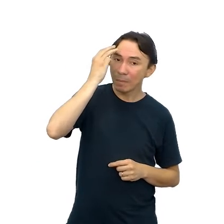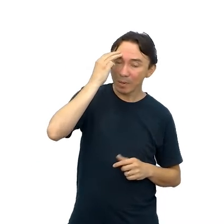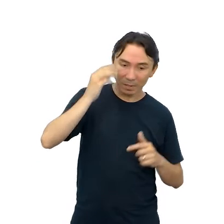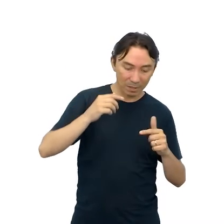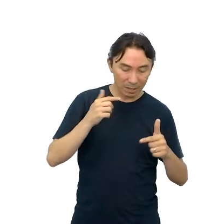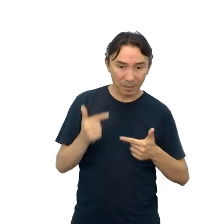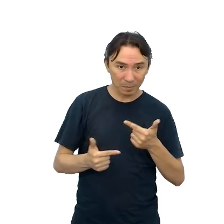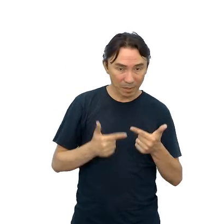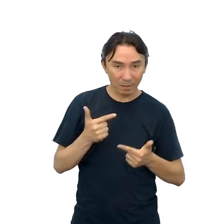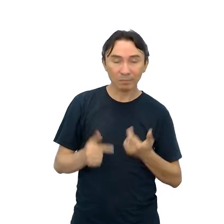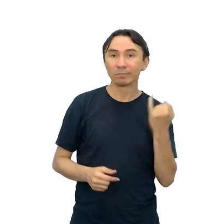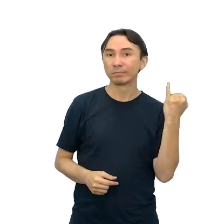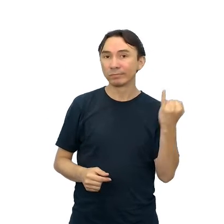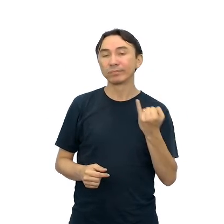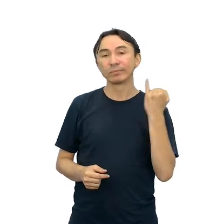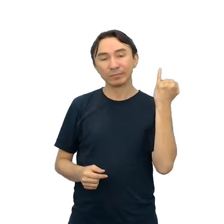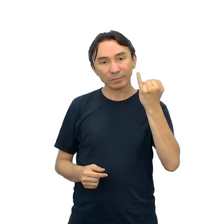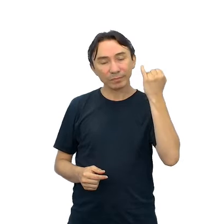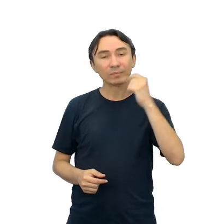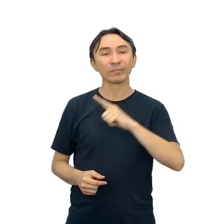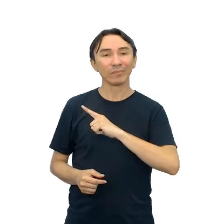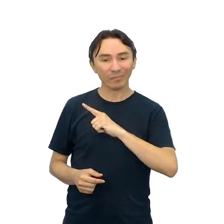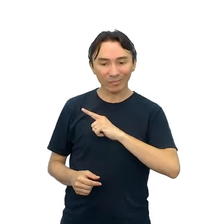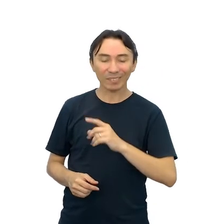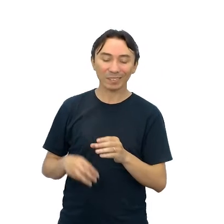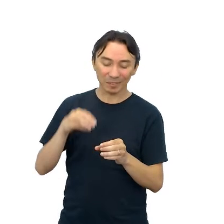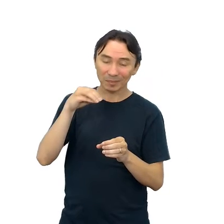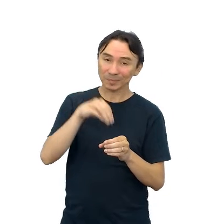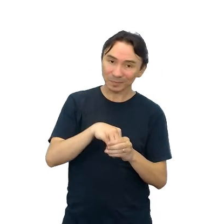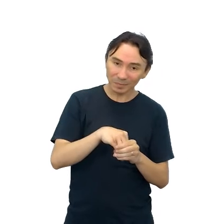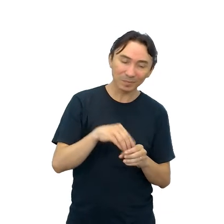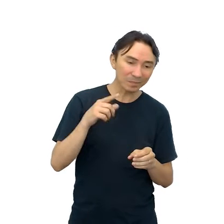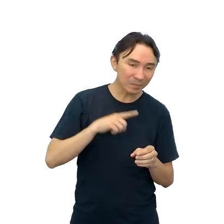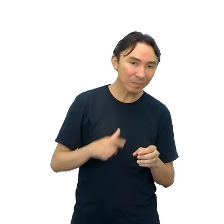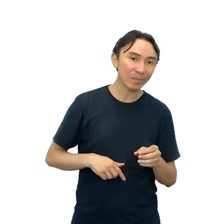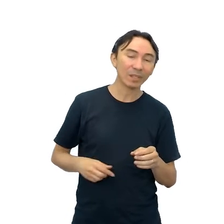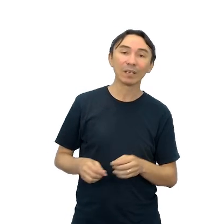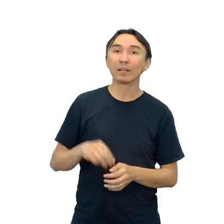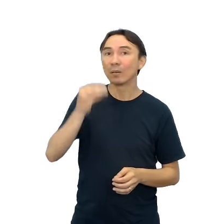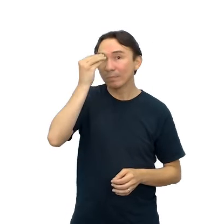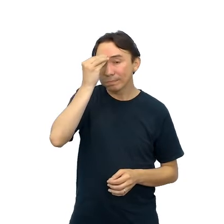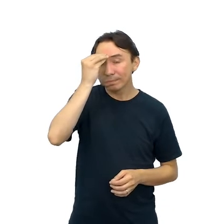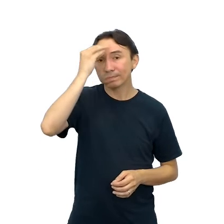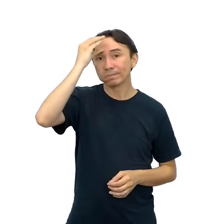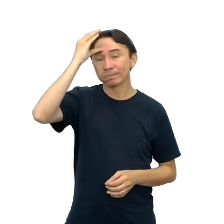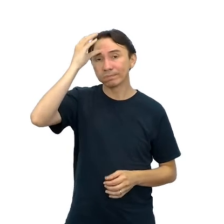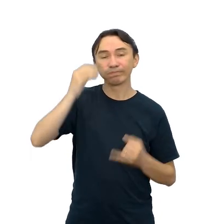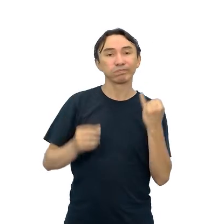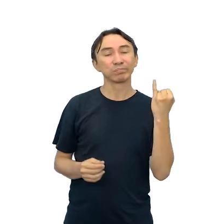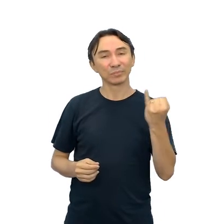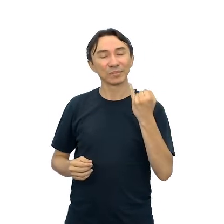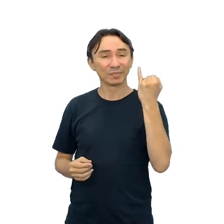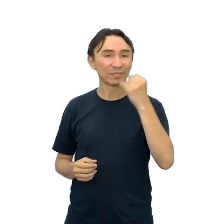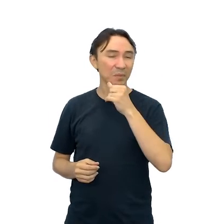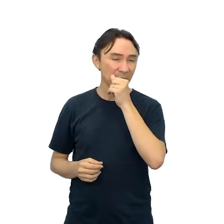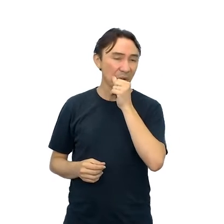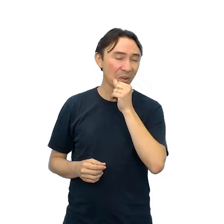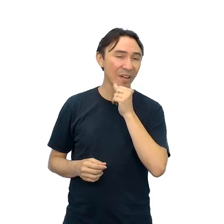processo de construção do conhecimento, né? Que é reter